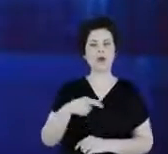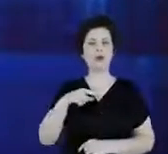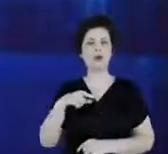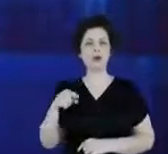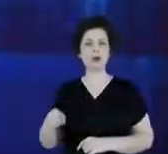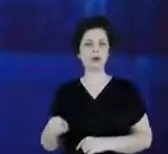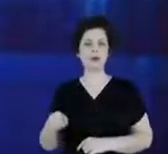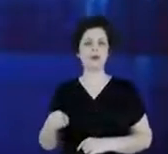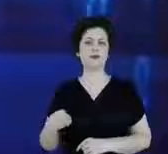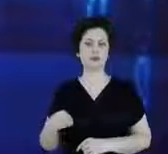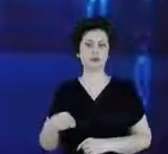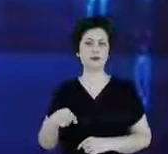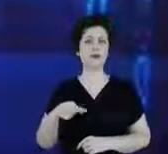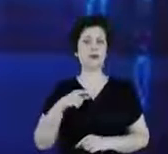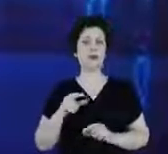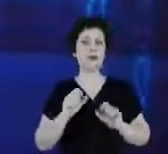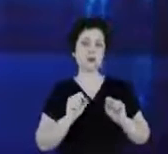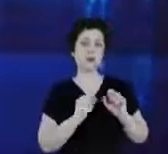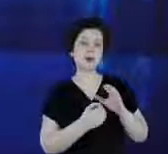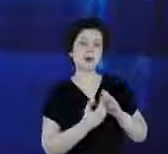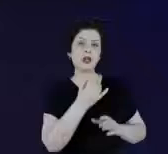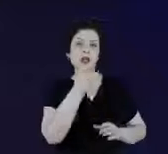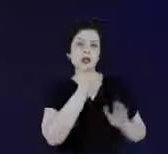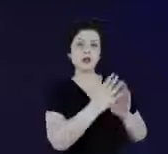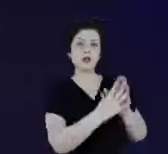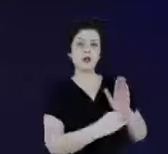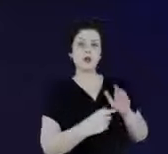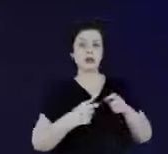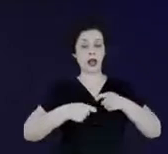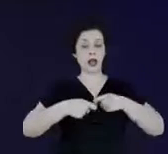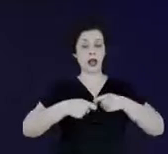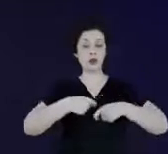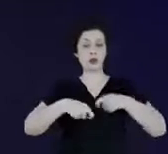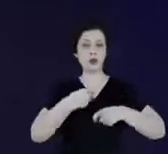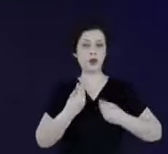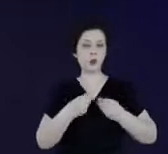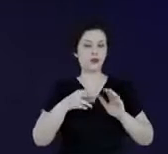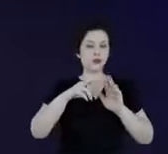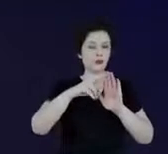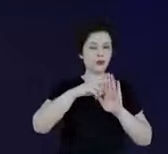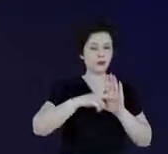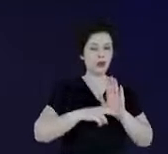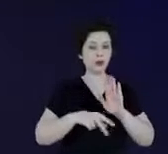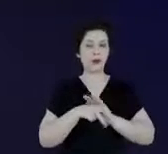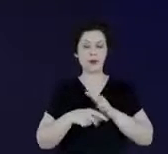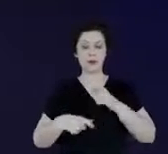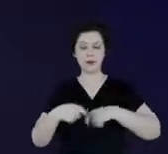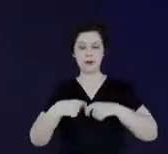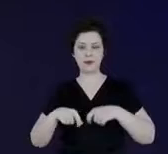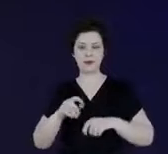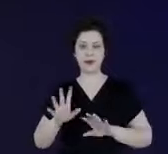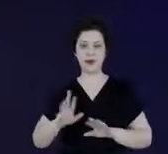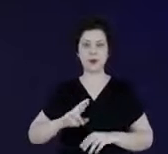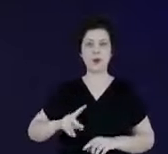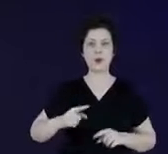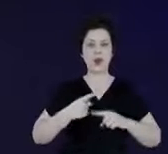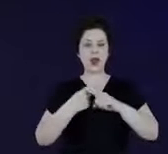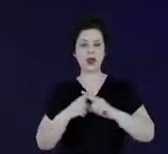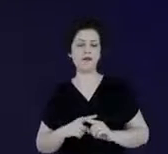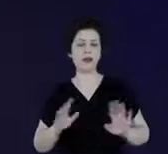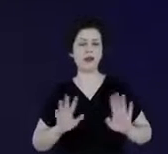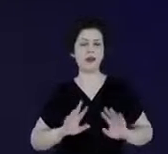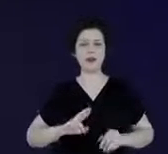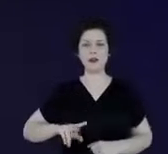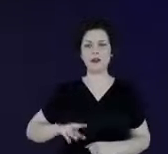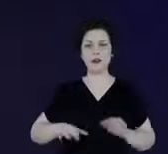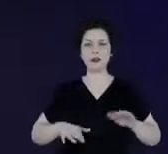fantástico porque você pode criar modelos de governança para ativos que a gente chama de não-rivais né e eletricidade